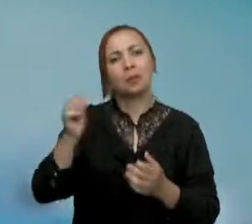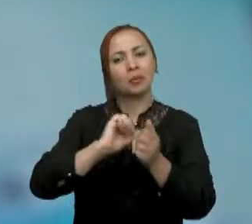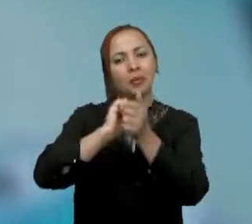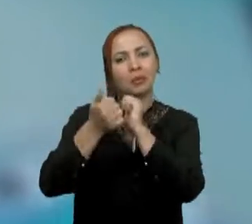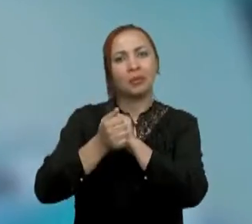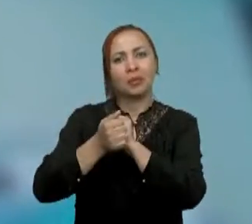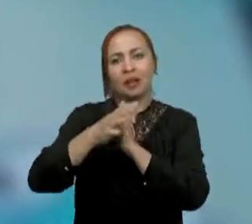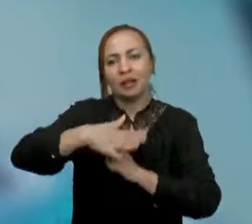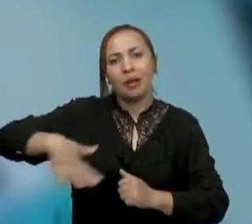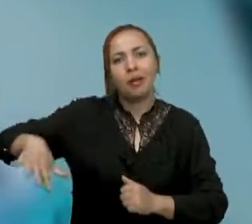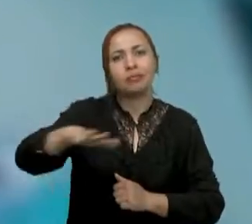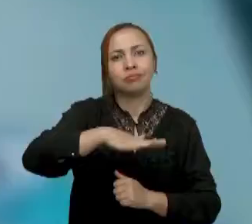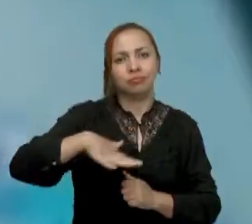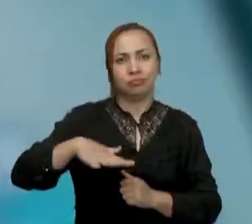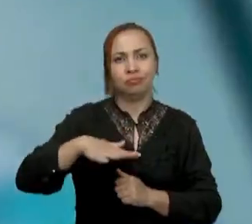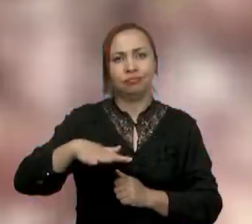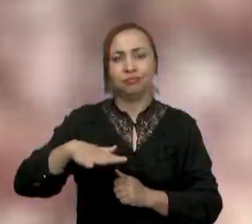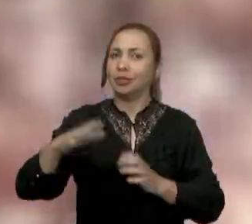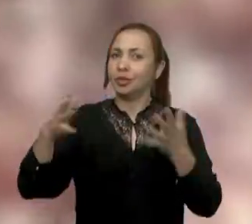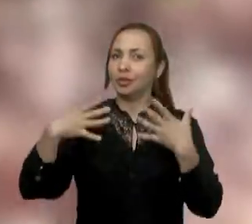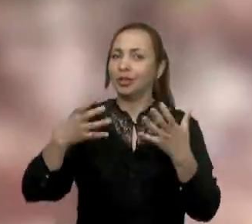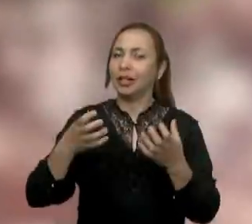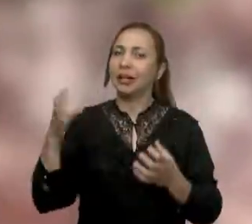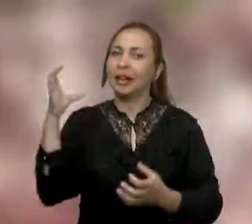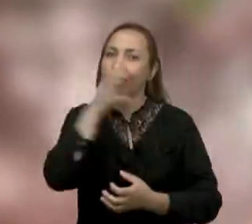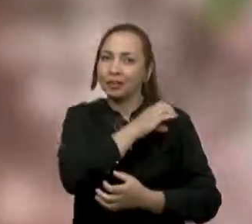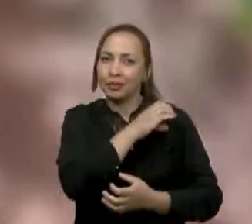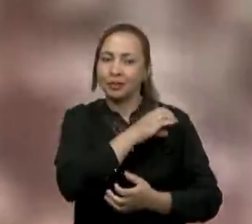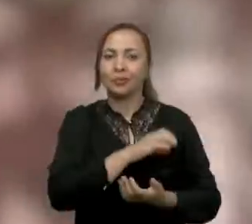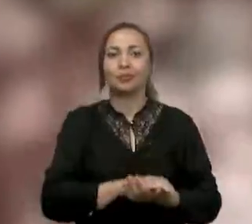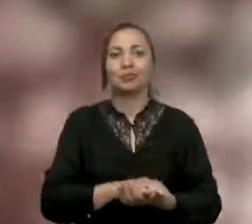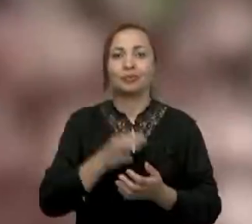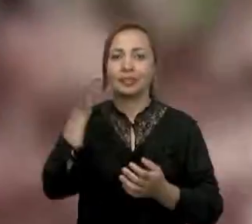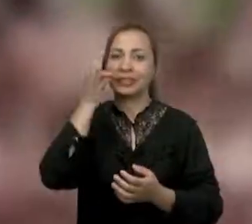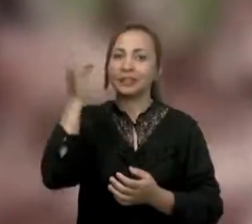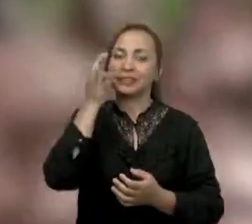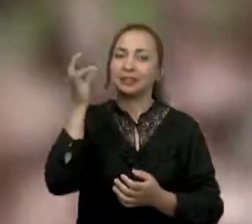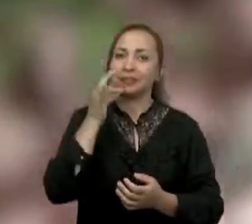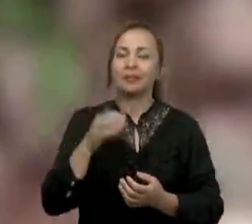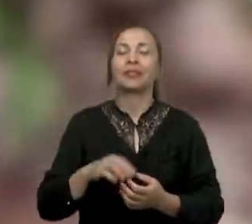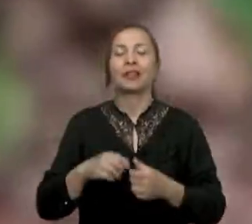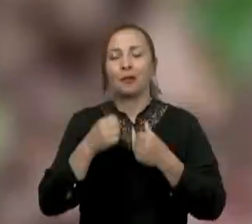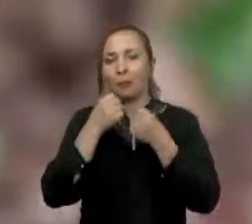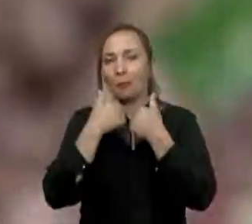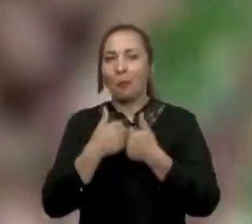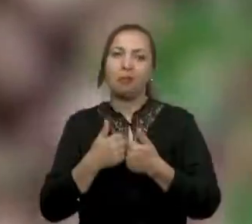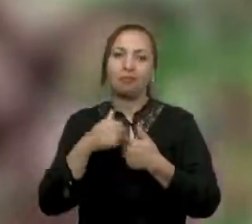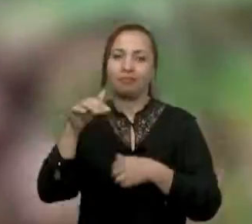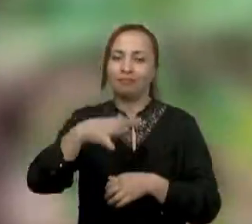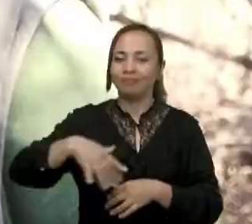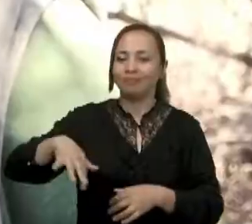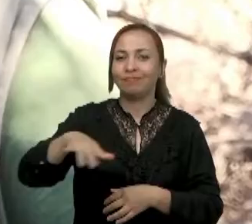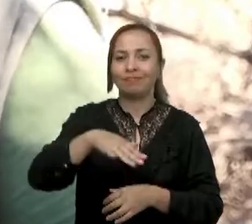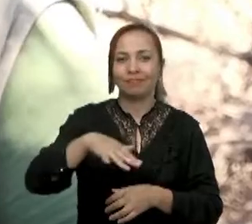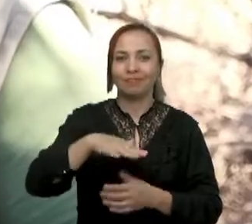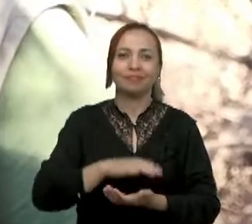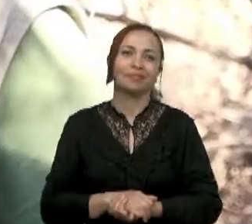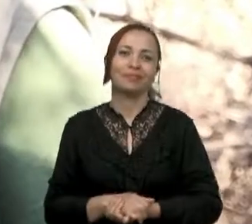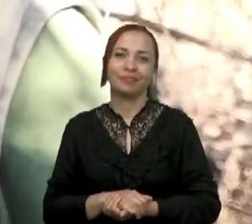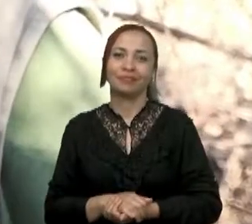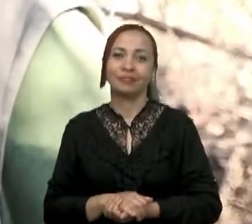adaptado ao ambiente quente do semiárido o rato que é um animal sim vazou se deu bem por essas terras